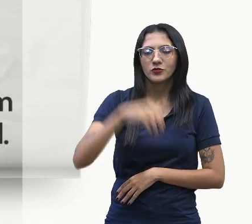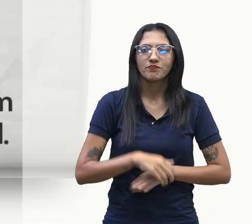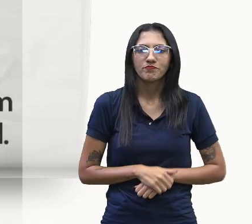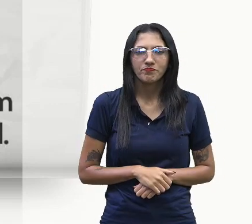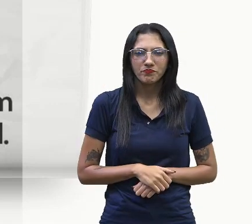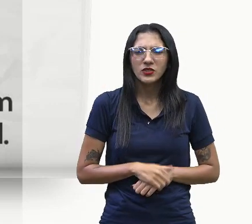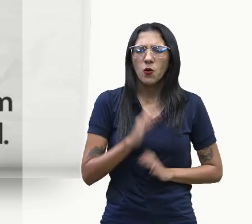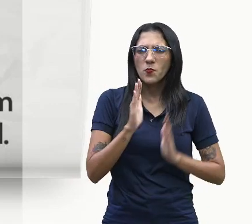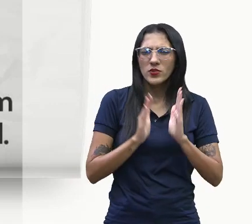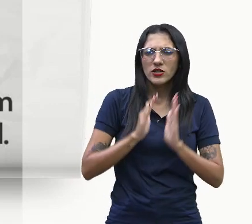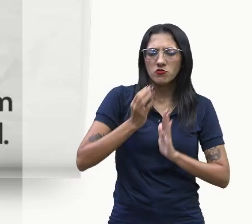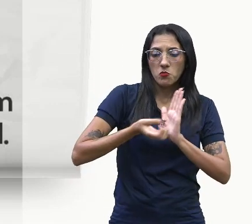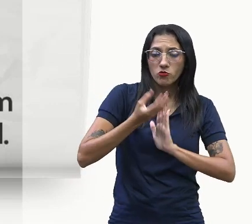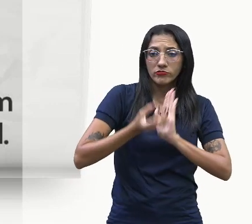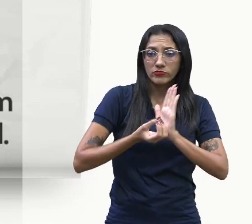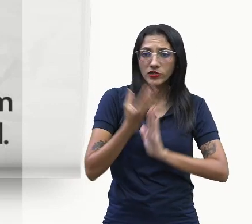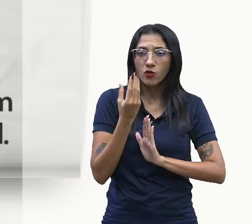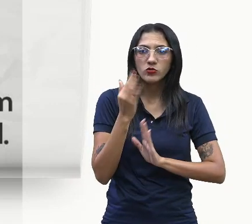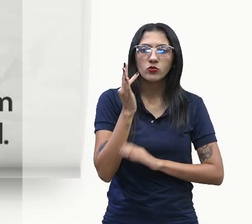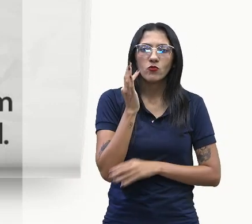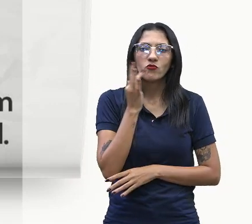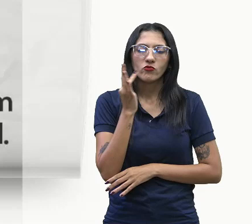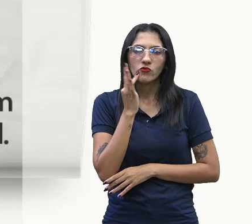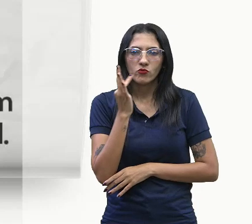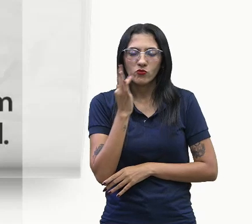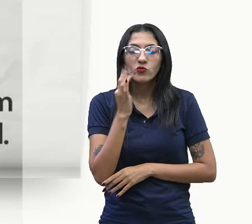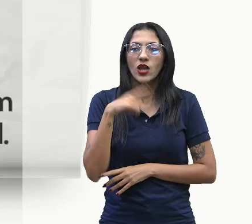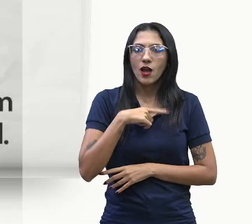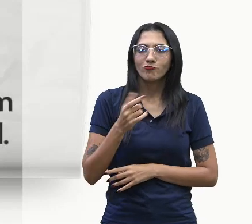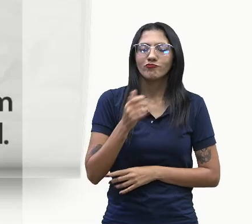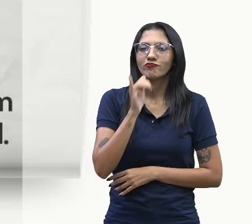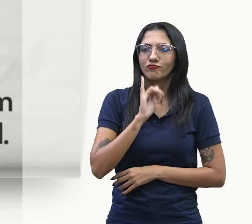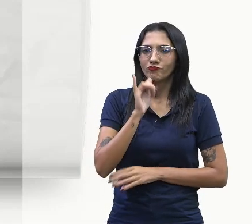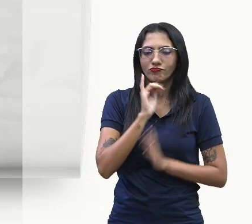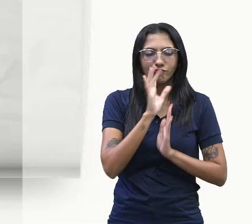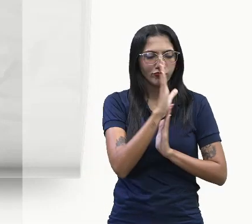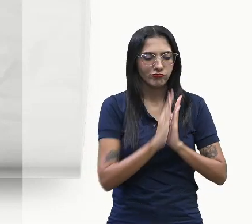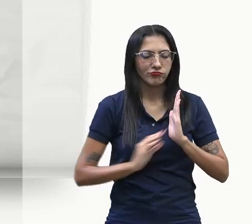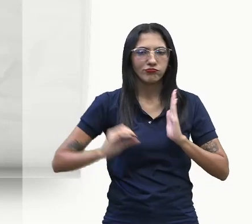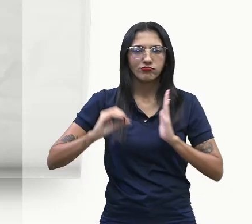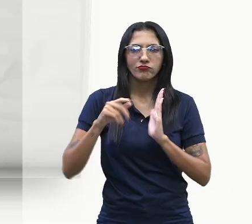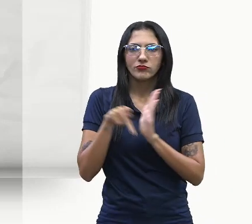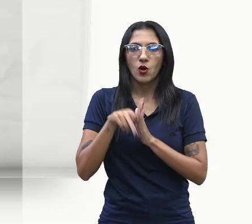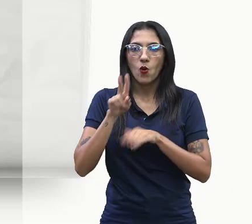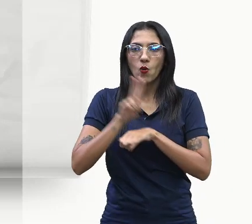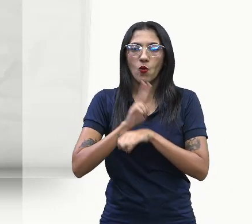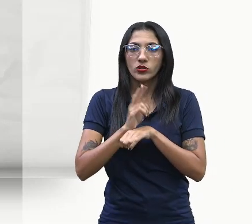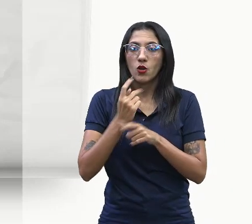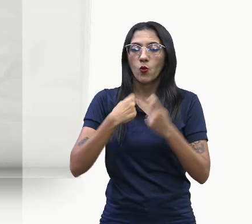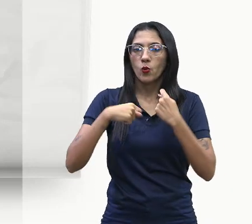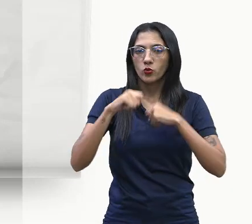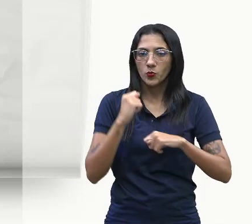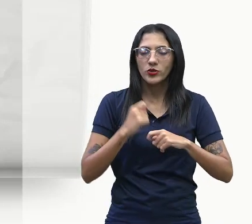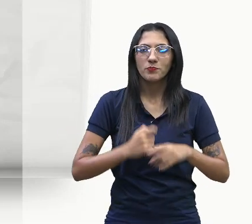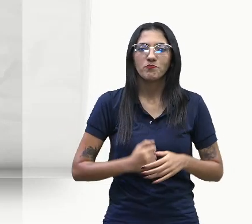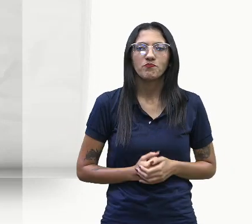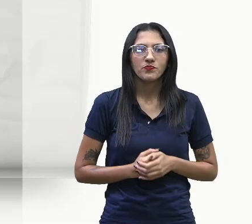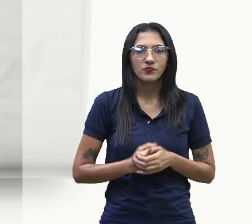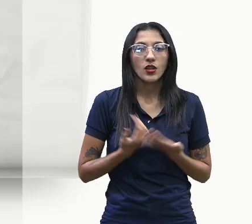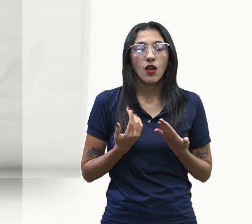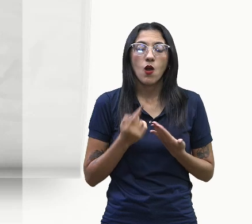produtiva do Tucumã é um exemplo de economia sustentável. Cultivado de